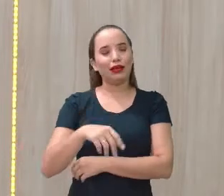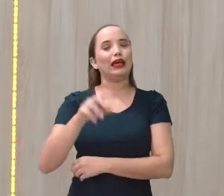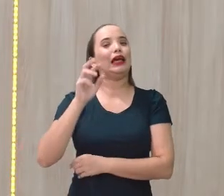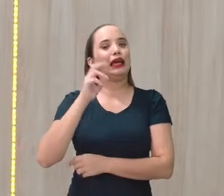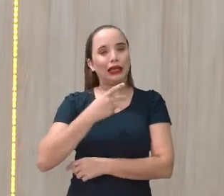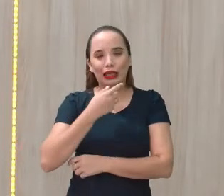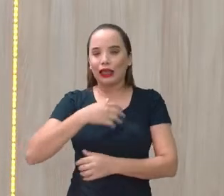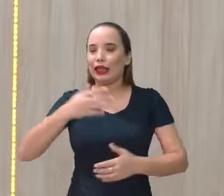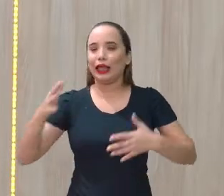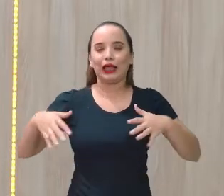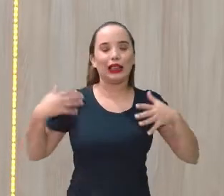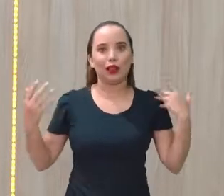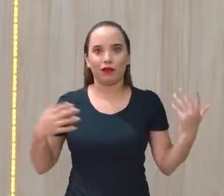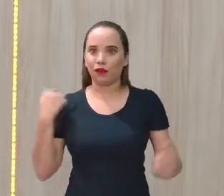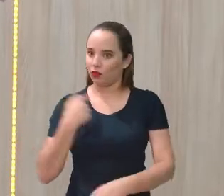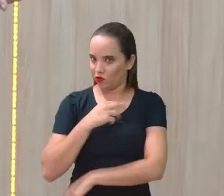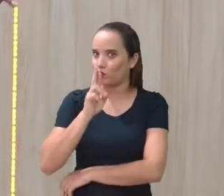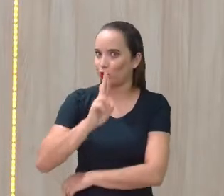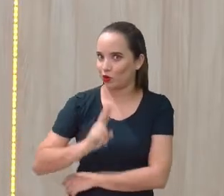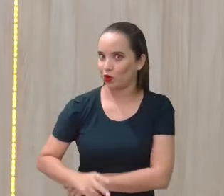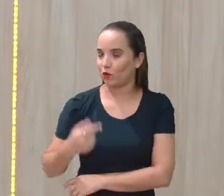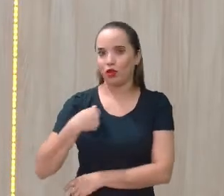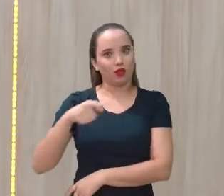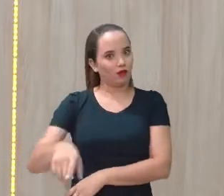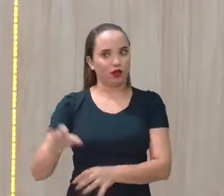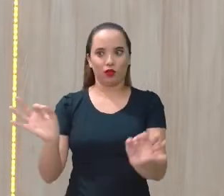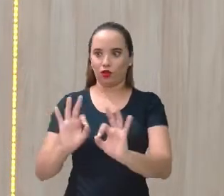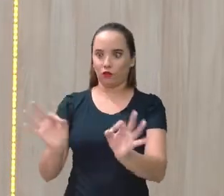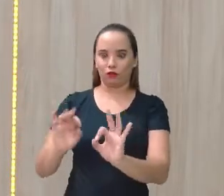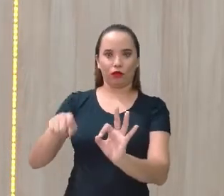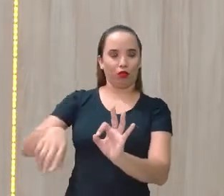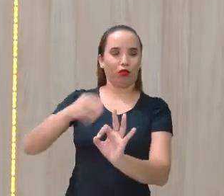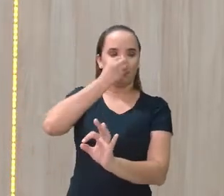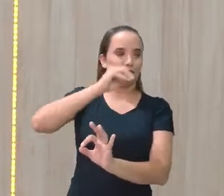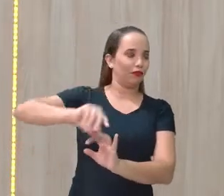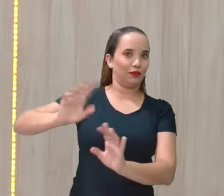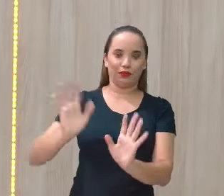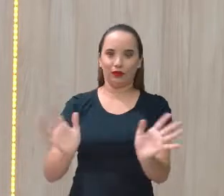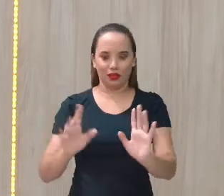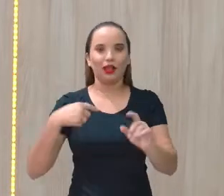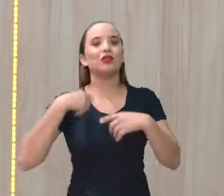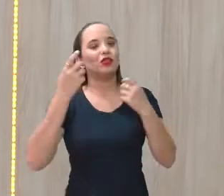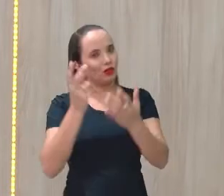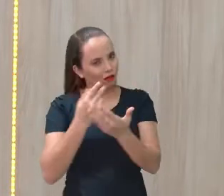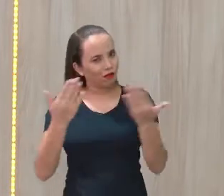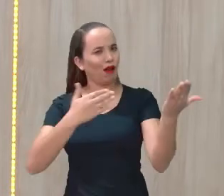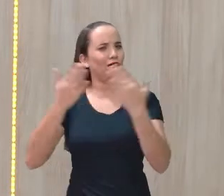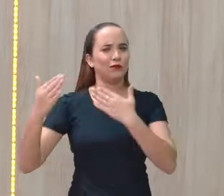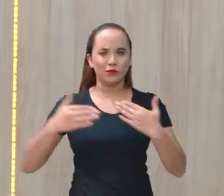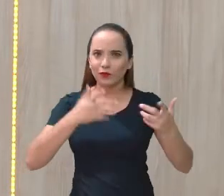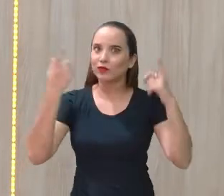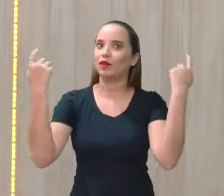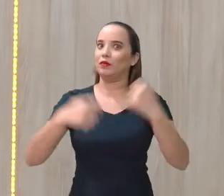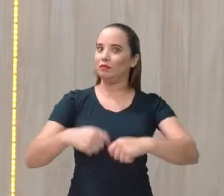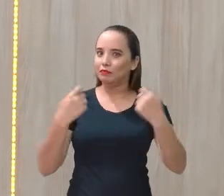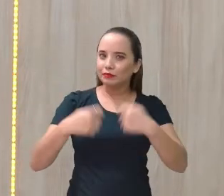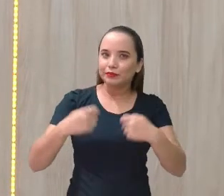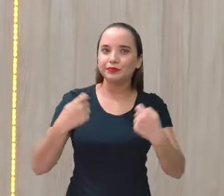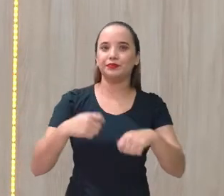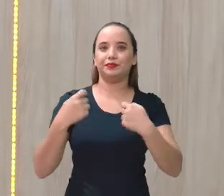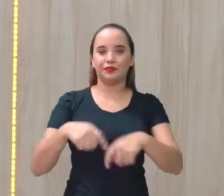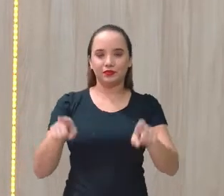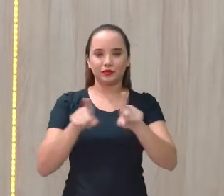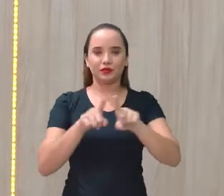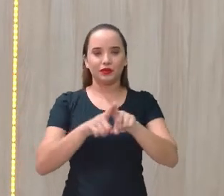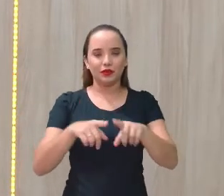pessoal? A gente não vai deixar vocês aí no vácuo, a gente vai responder, a gente vai conversar. E a gente precisa disso. Então, um beijo